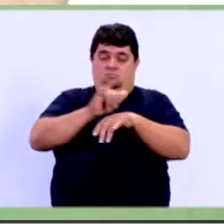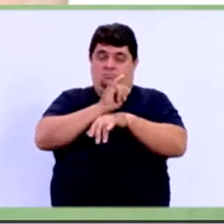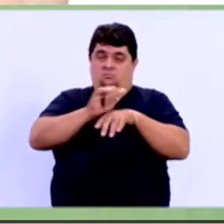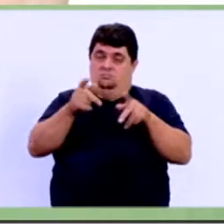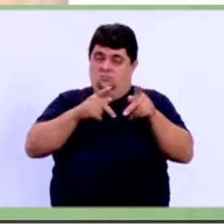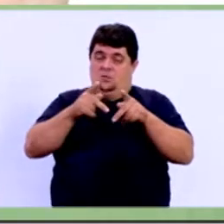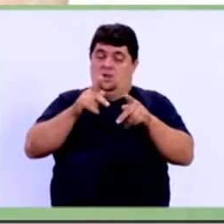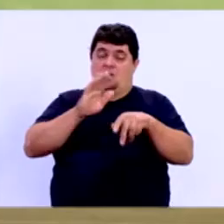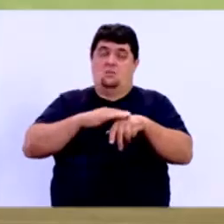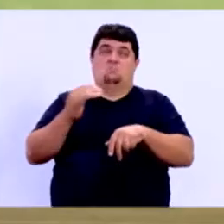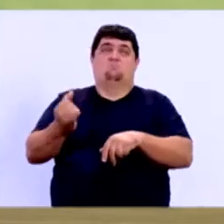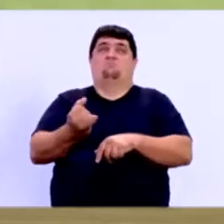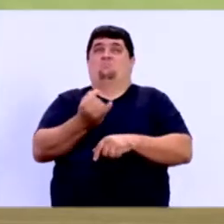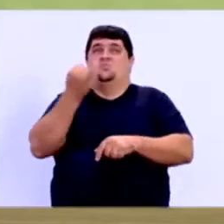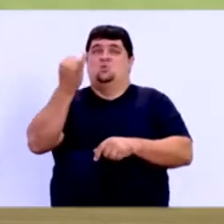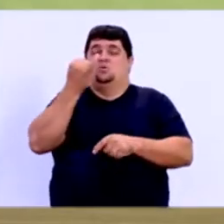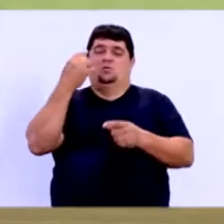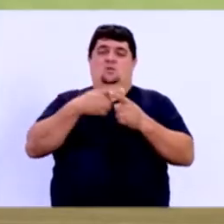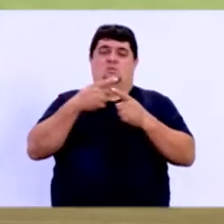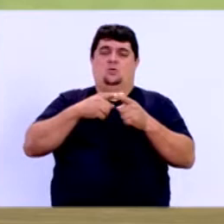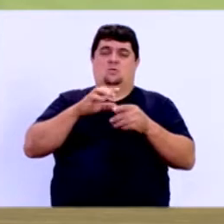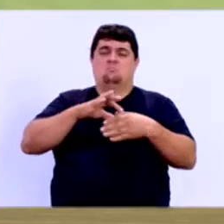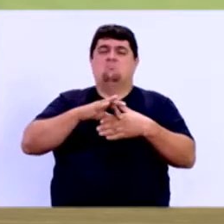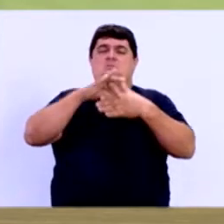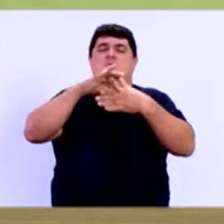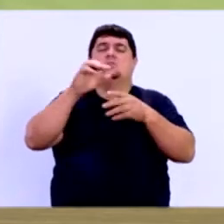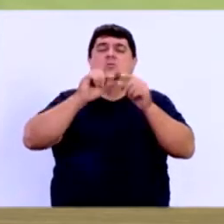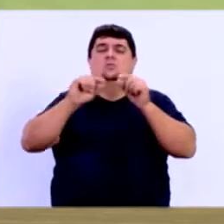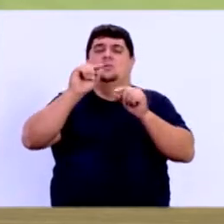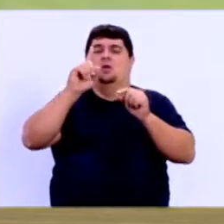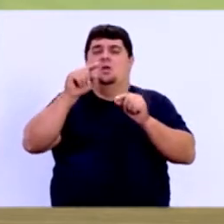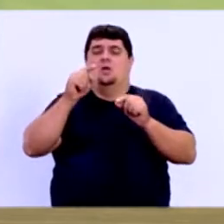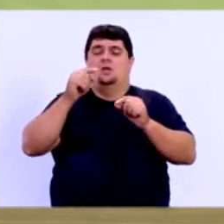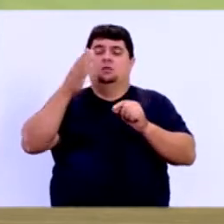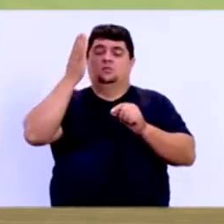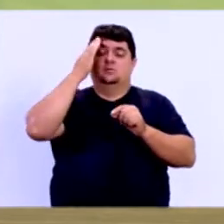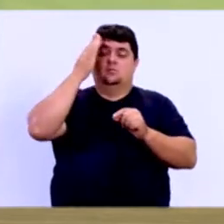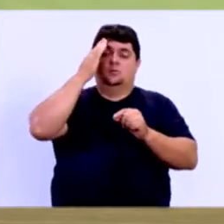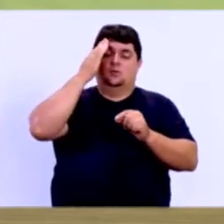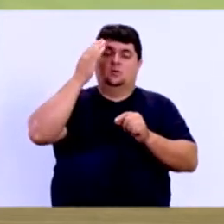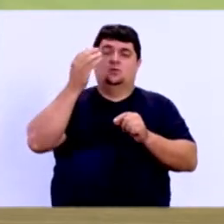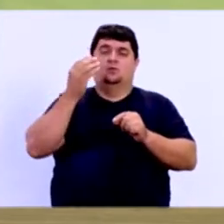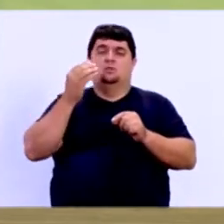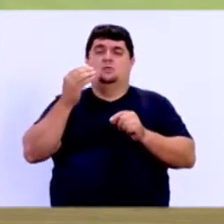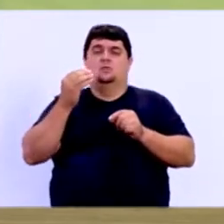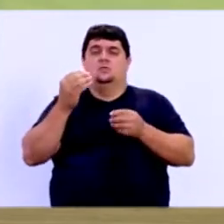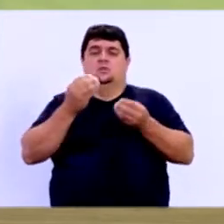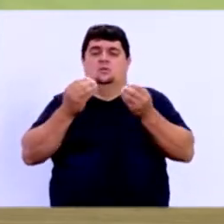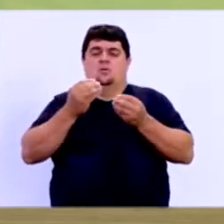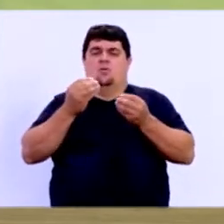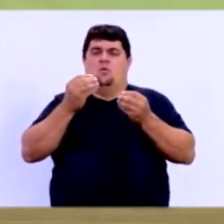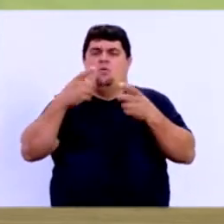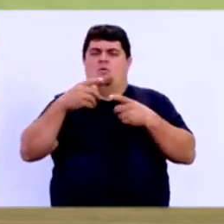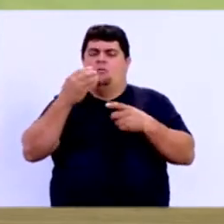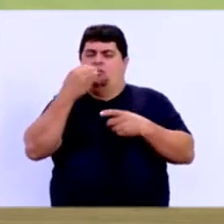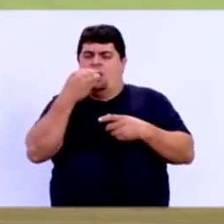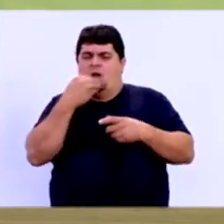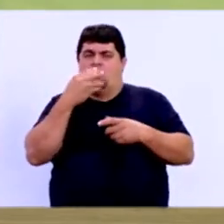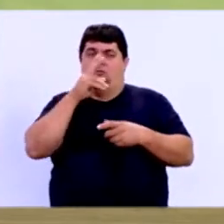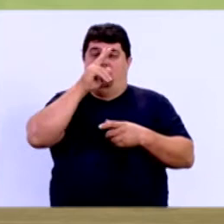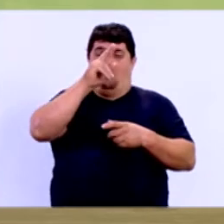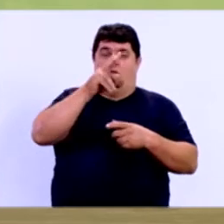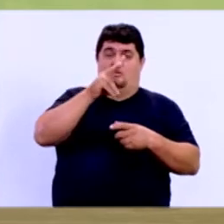organizações e ele vai ter como uma das suas principais funções estar fazendo essa análise aí de forças, fraquezas, ameaças